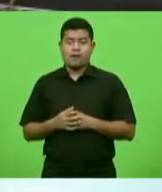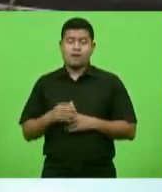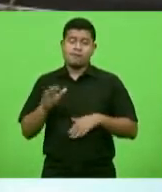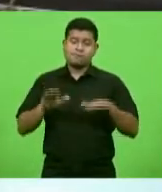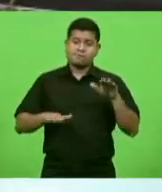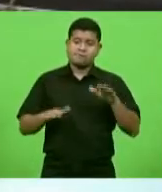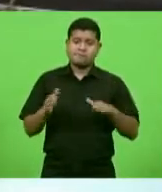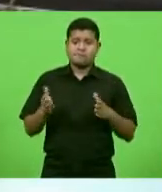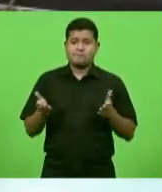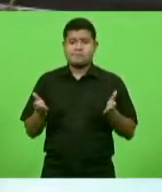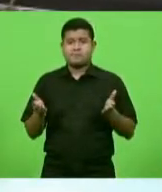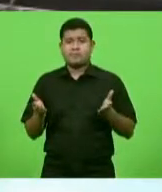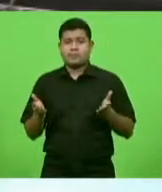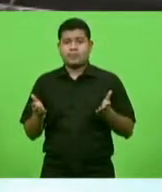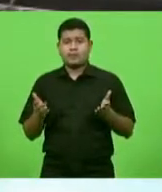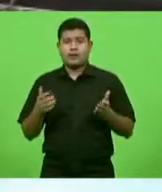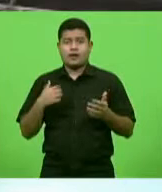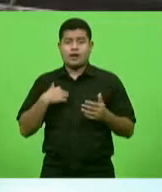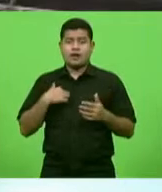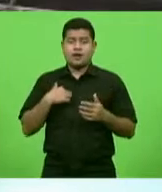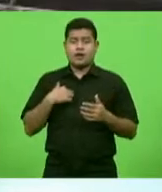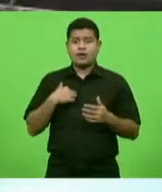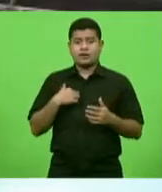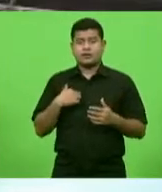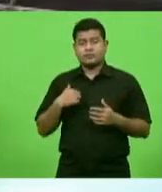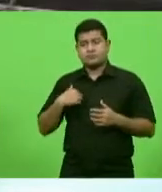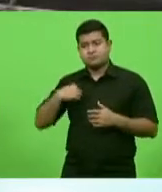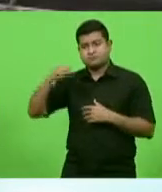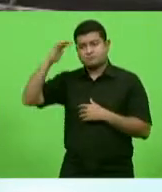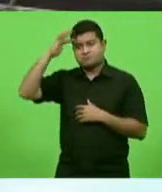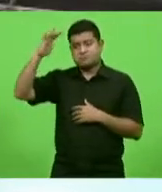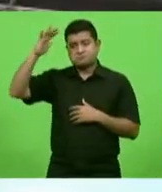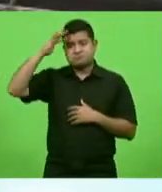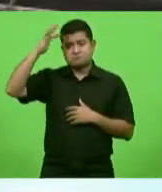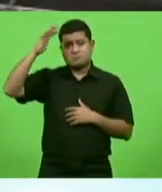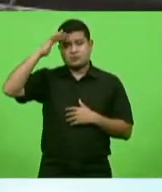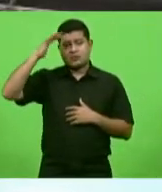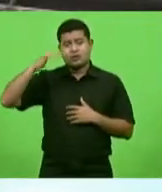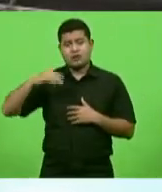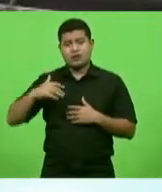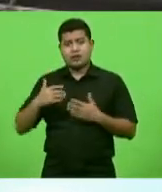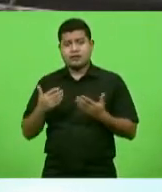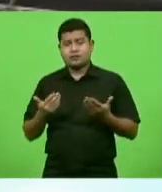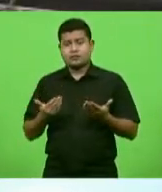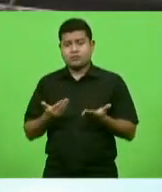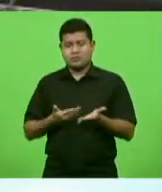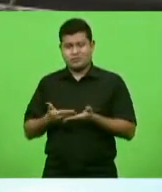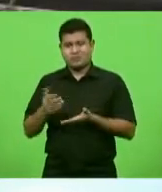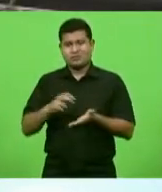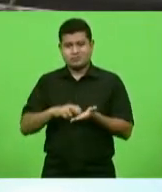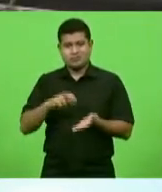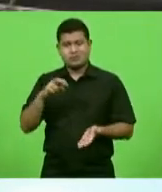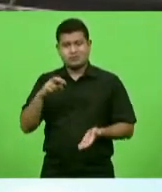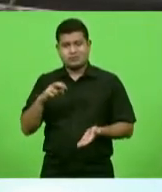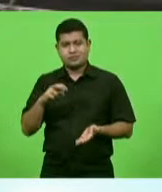Às vezes eu fiquei até pensando nessas horas, desde manhã,